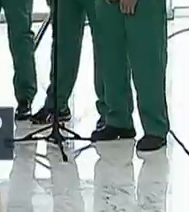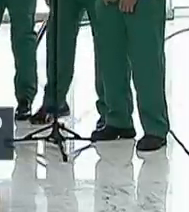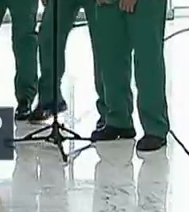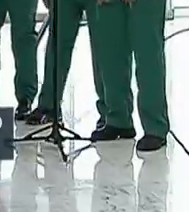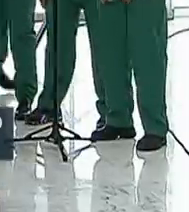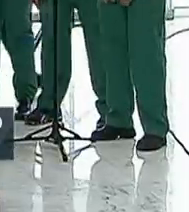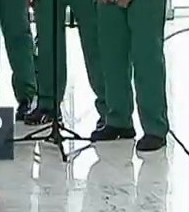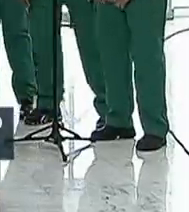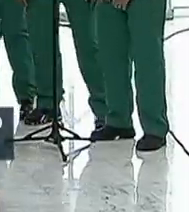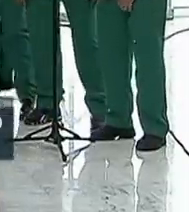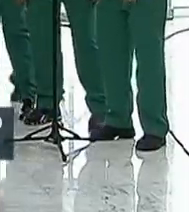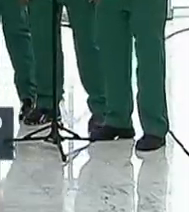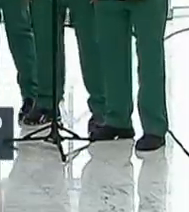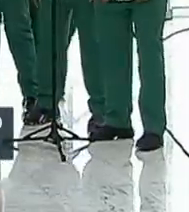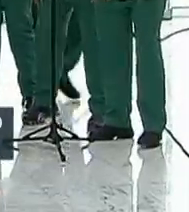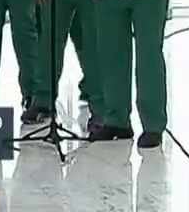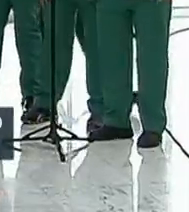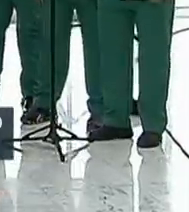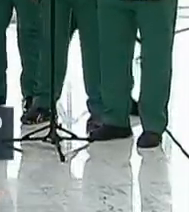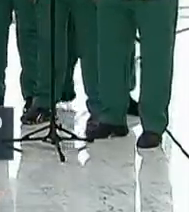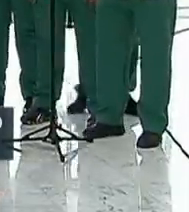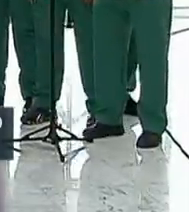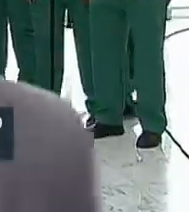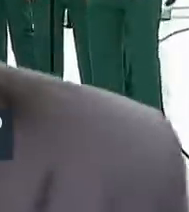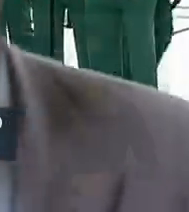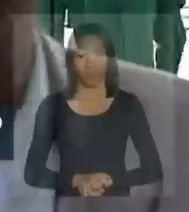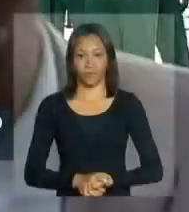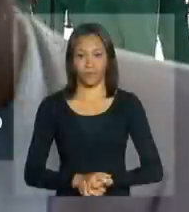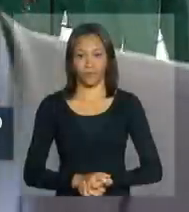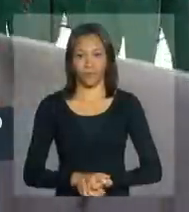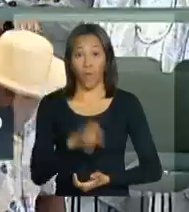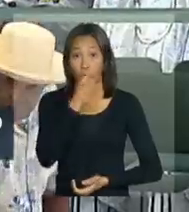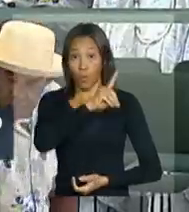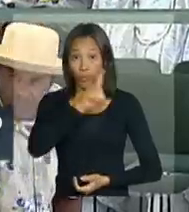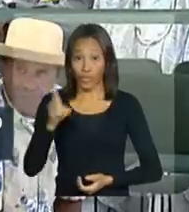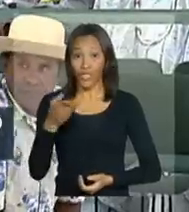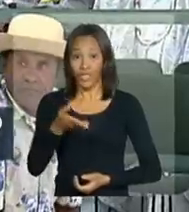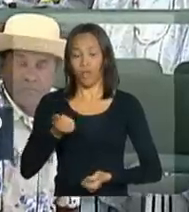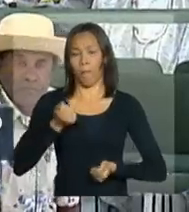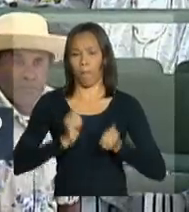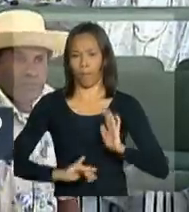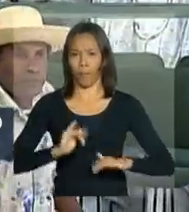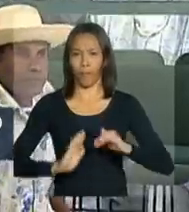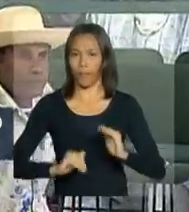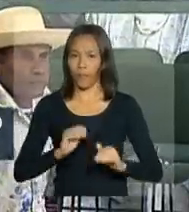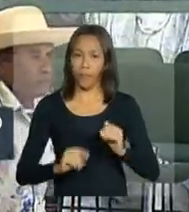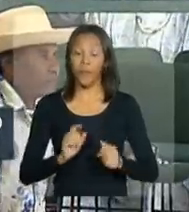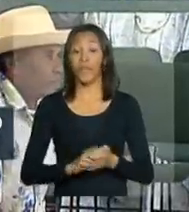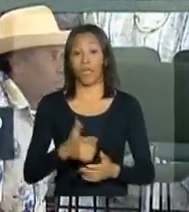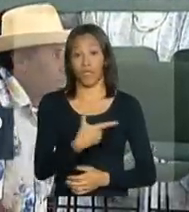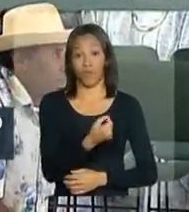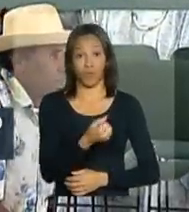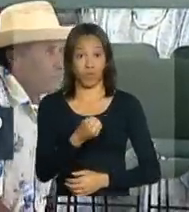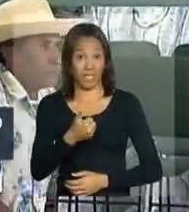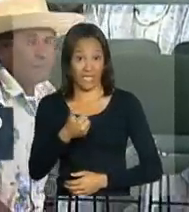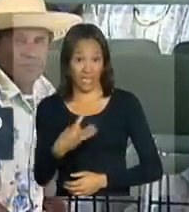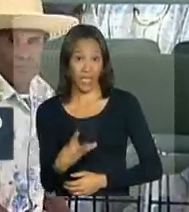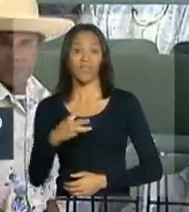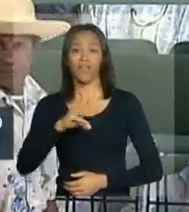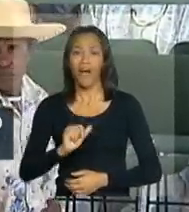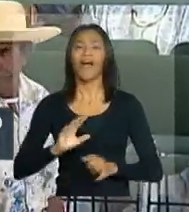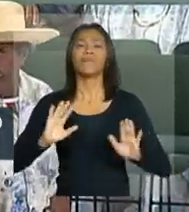po Bom dia esse aqui é o tambor de criola do nosso saudoso Teodoro Freire que em 2013 irá